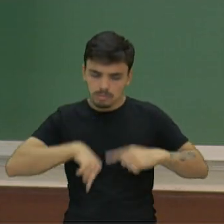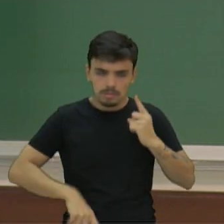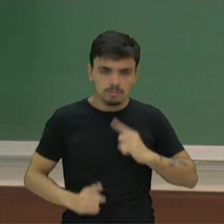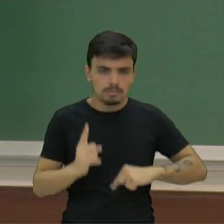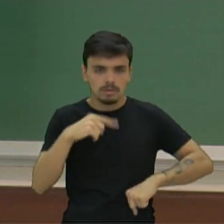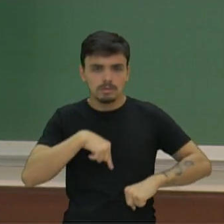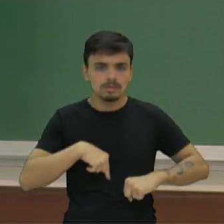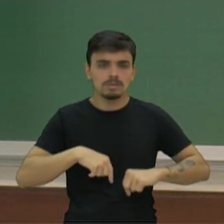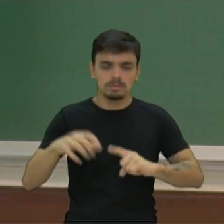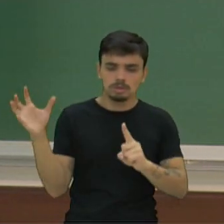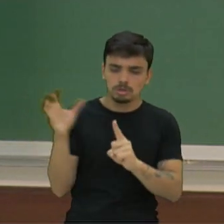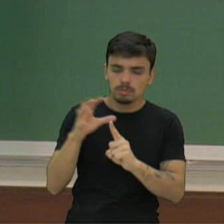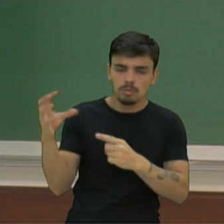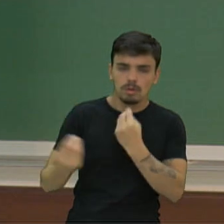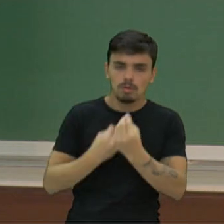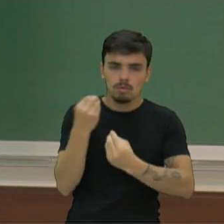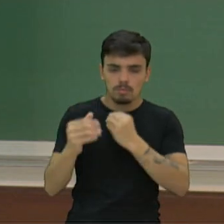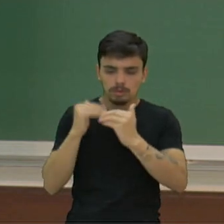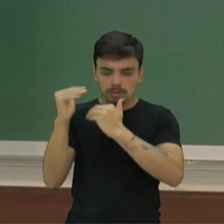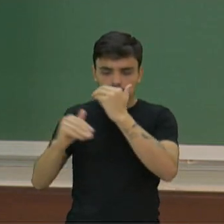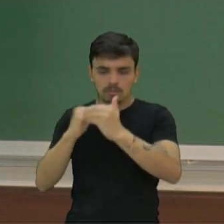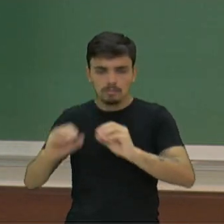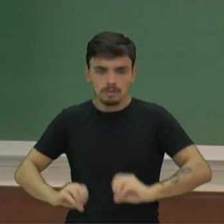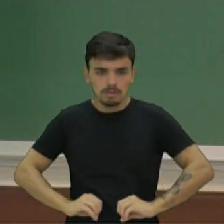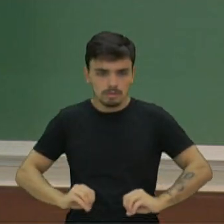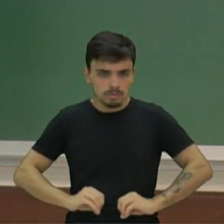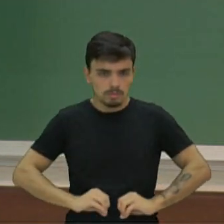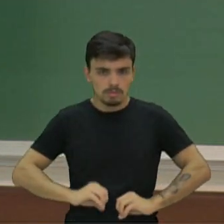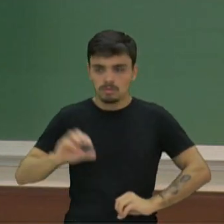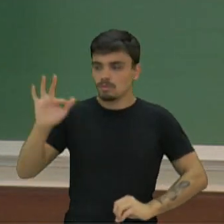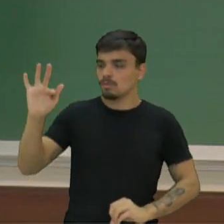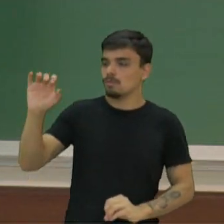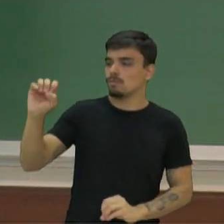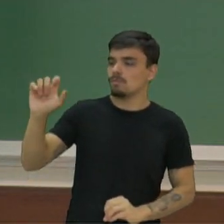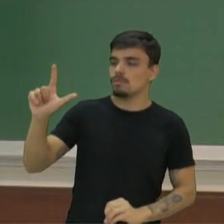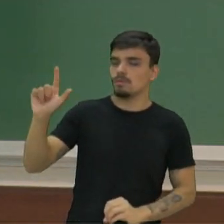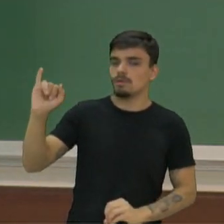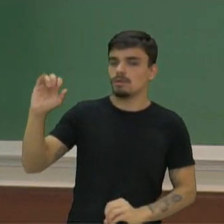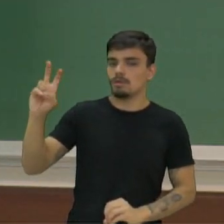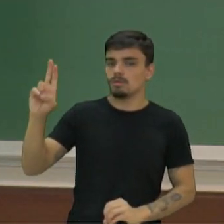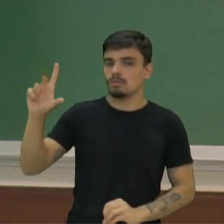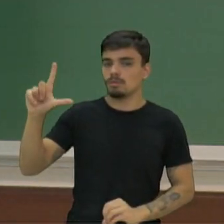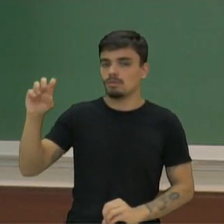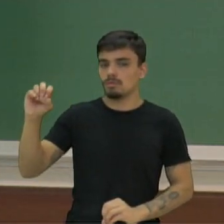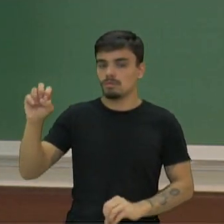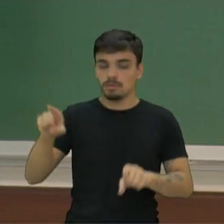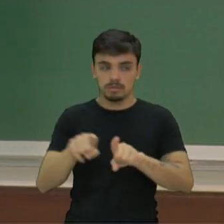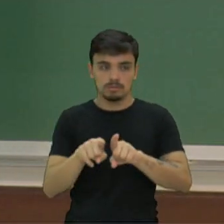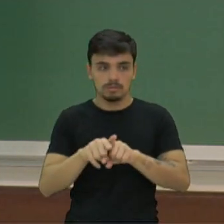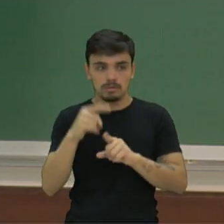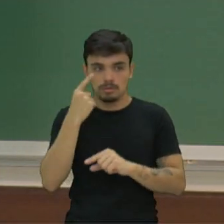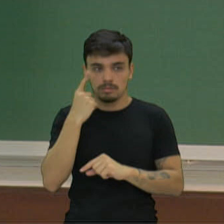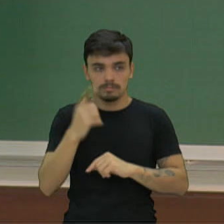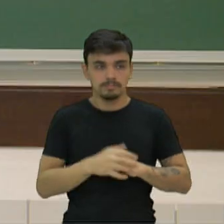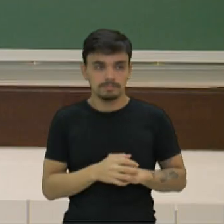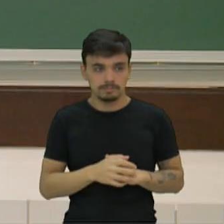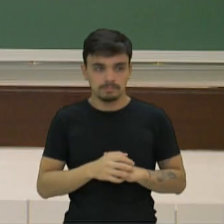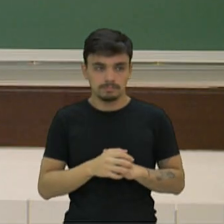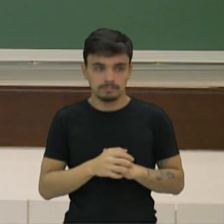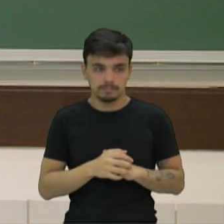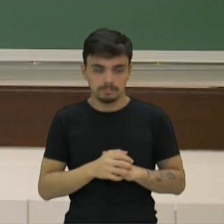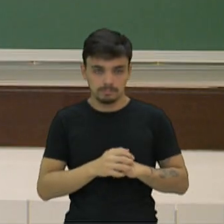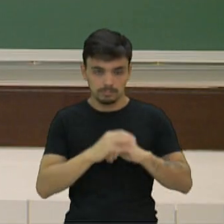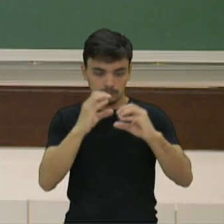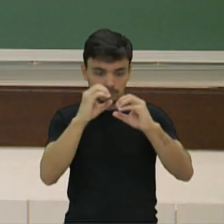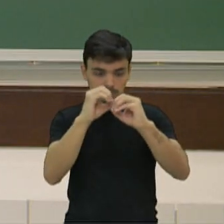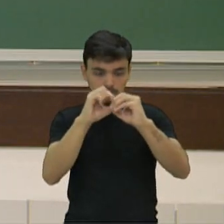ovarianos. Então está aqui o folículo, tá? Aqui dentro do folículo está o ovócito primário. Esse ovócito vai amadurecendo